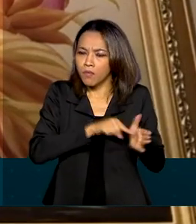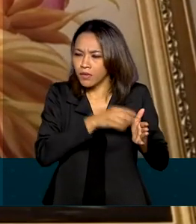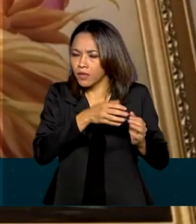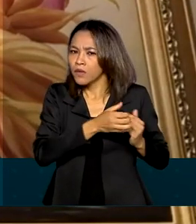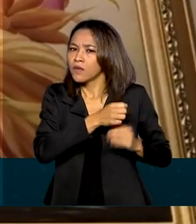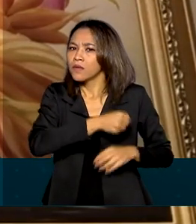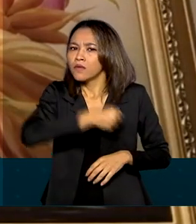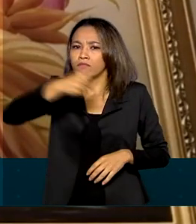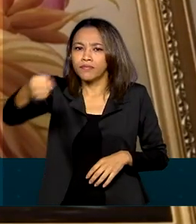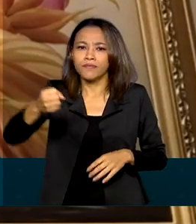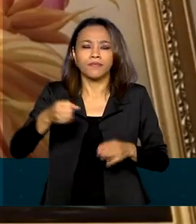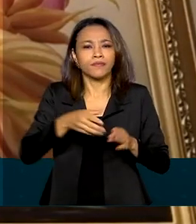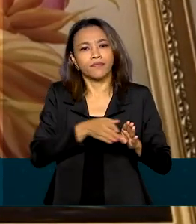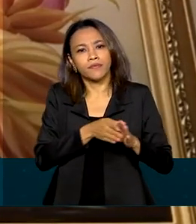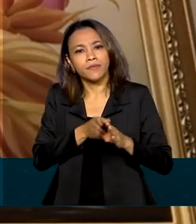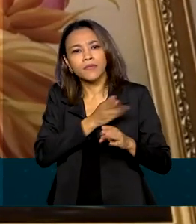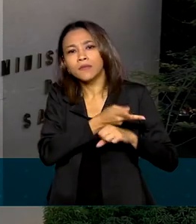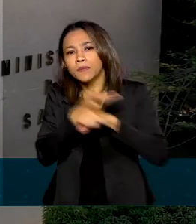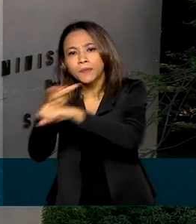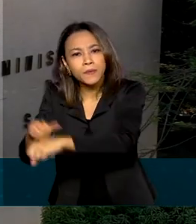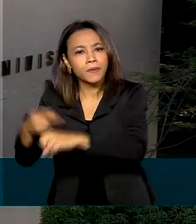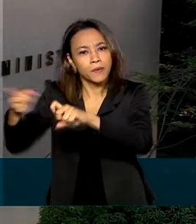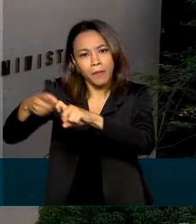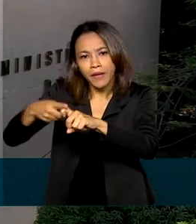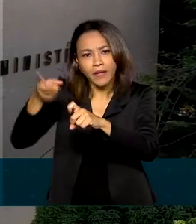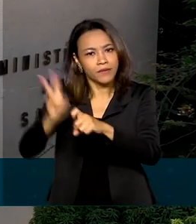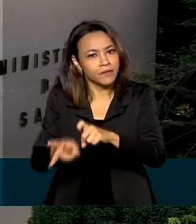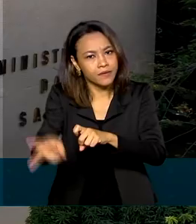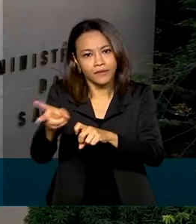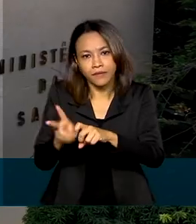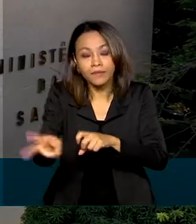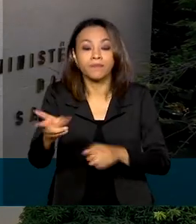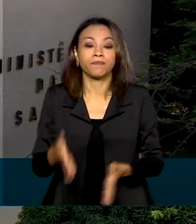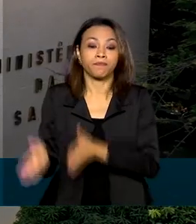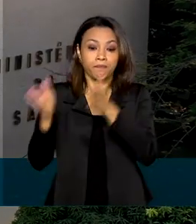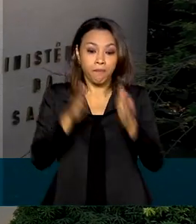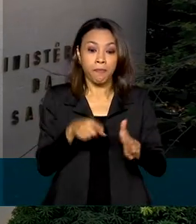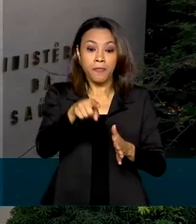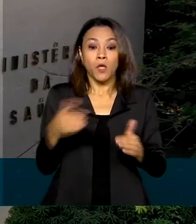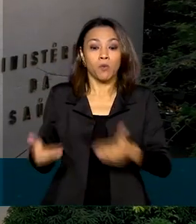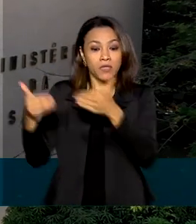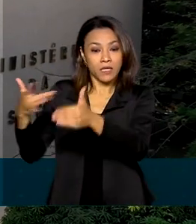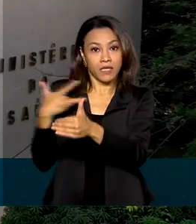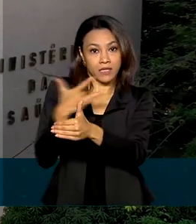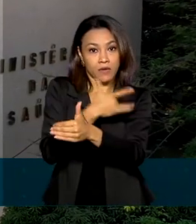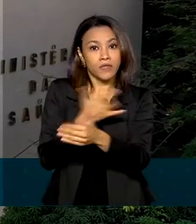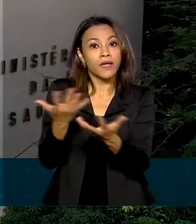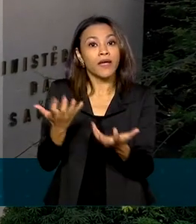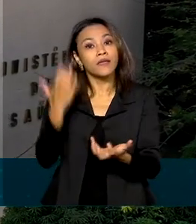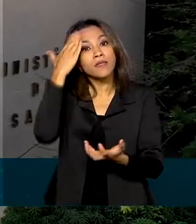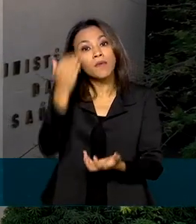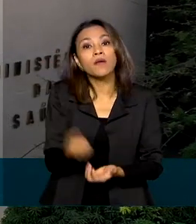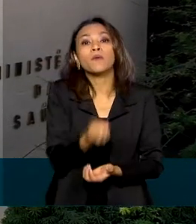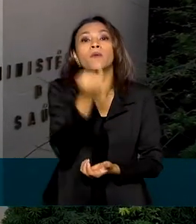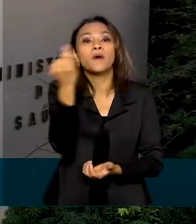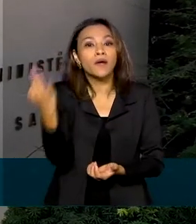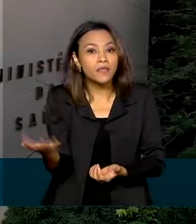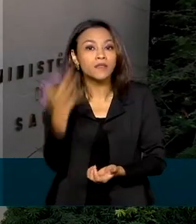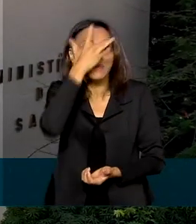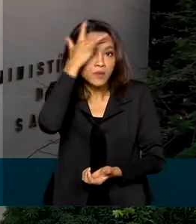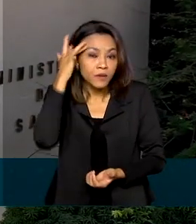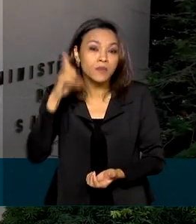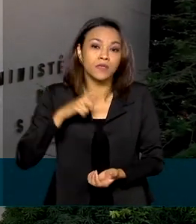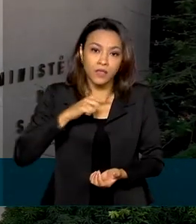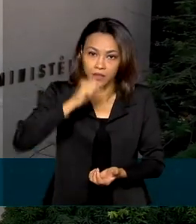de consultas com dermatologista. O Ministério da Saúde quer conhecer a população albina do país para fortalecer a